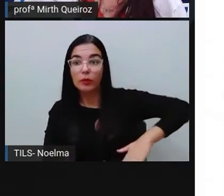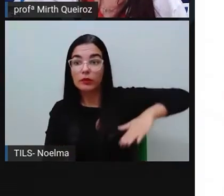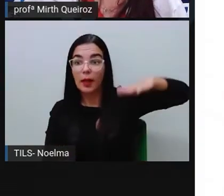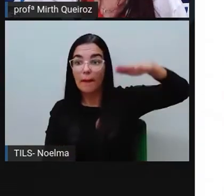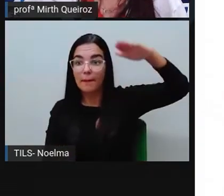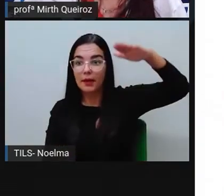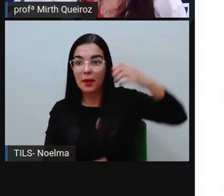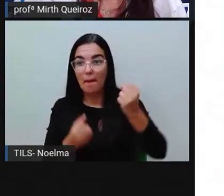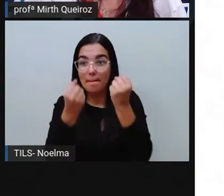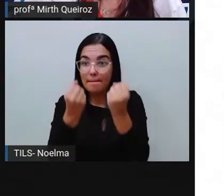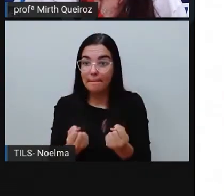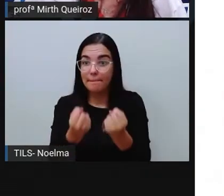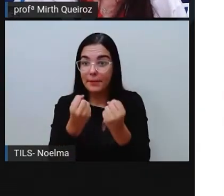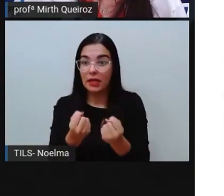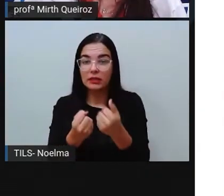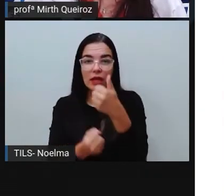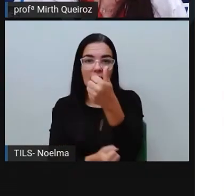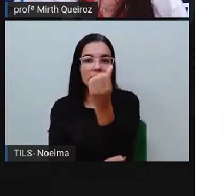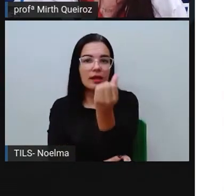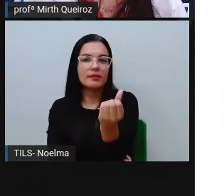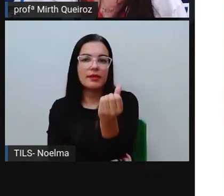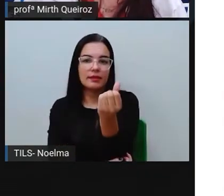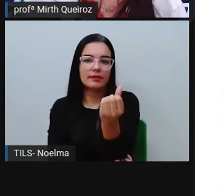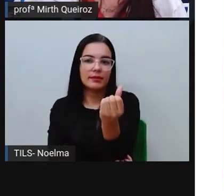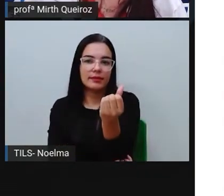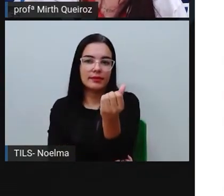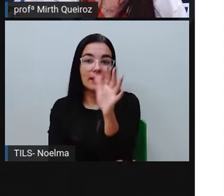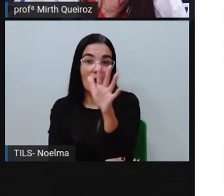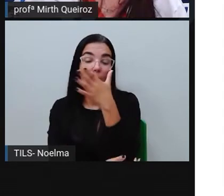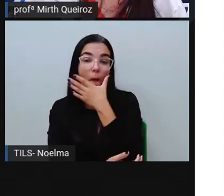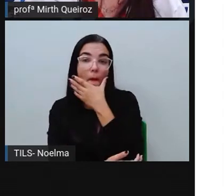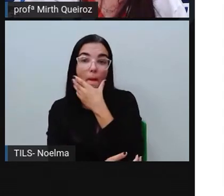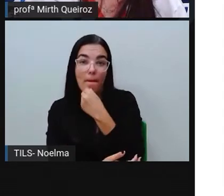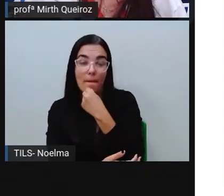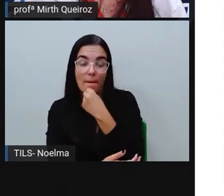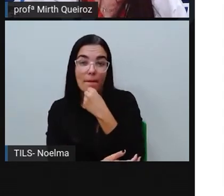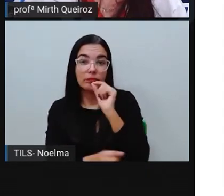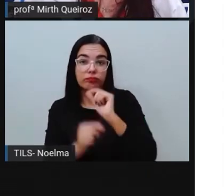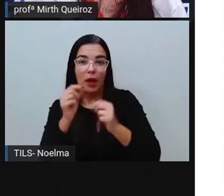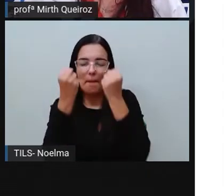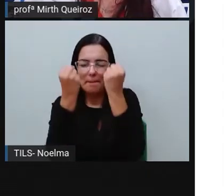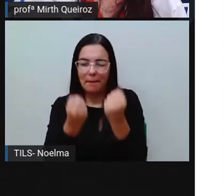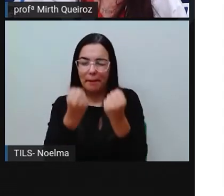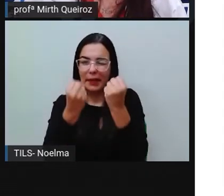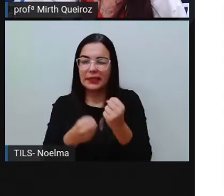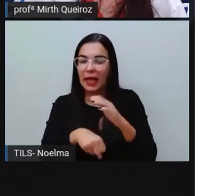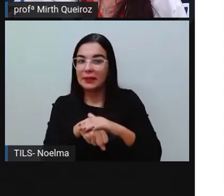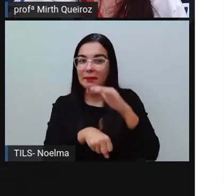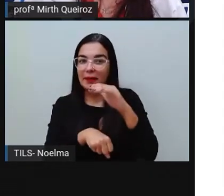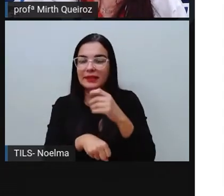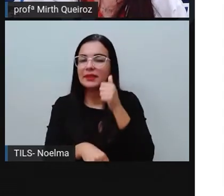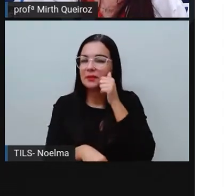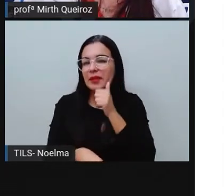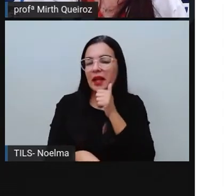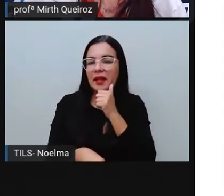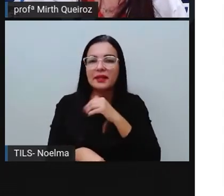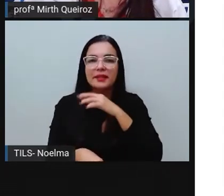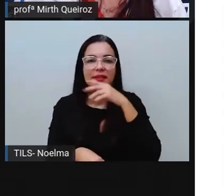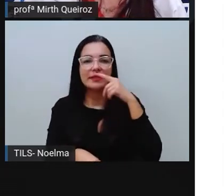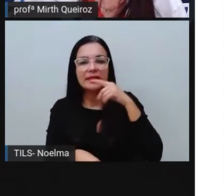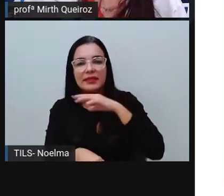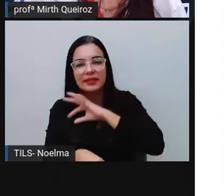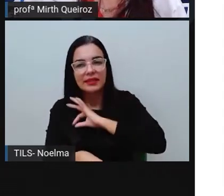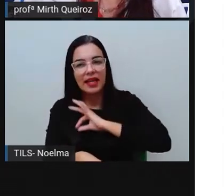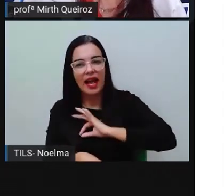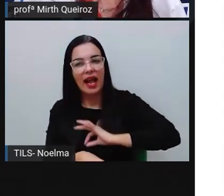pesar quase 16 quilos. Os machos são os mais pesados que as fêmeas. A espécie